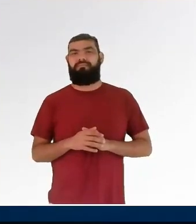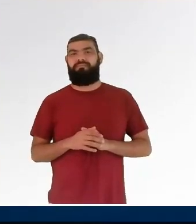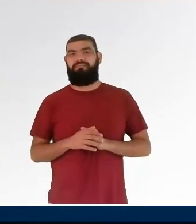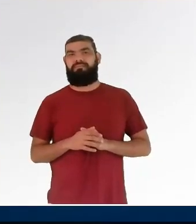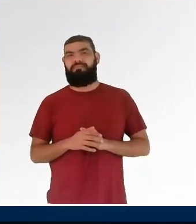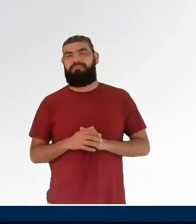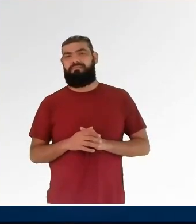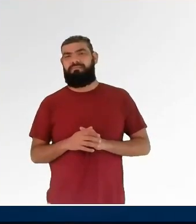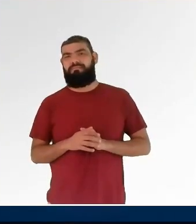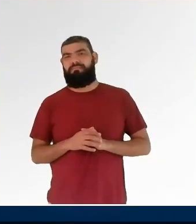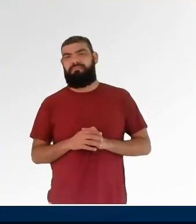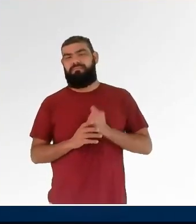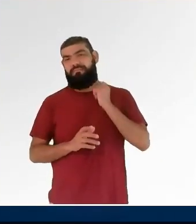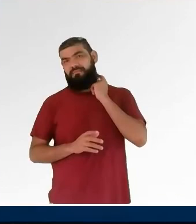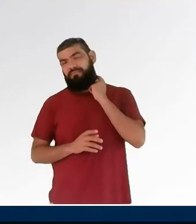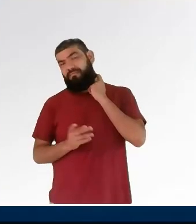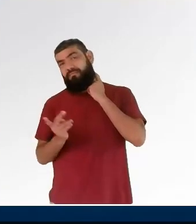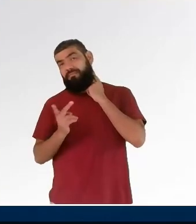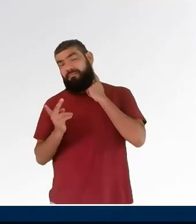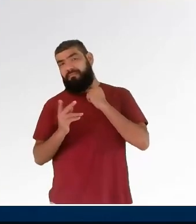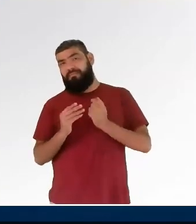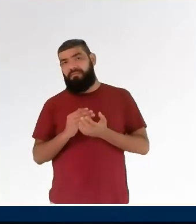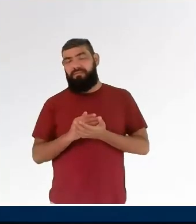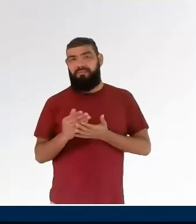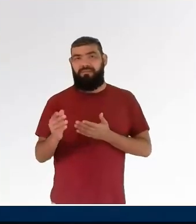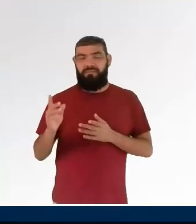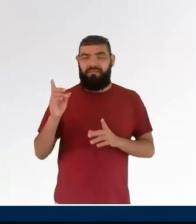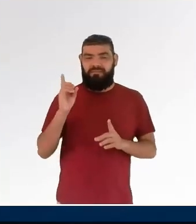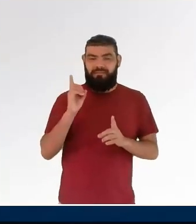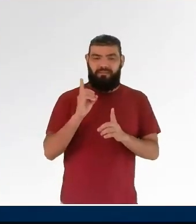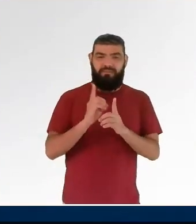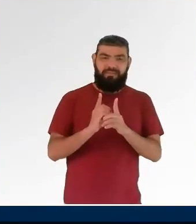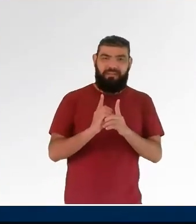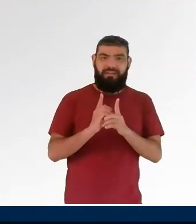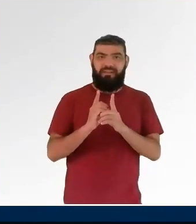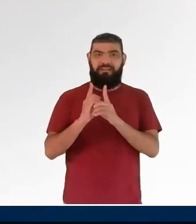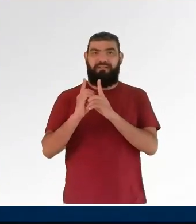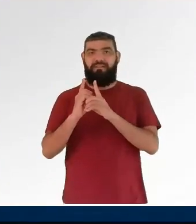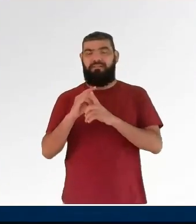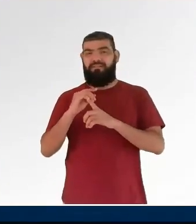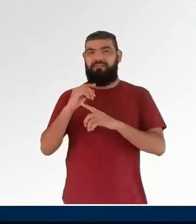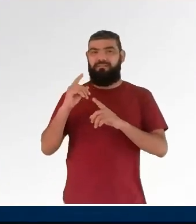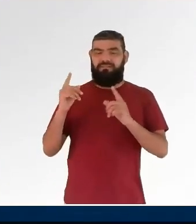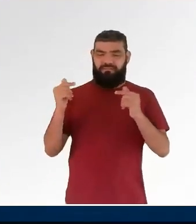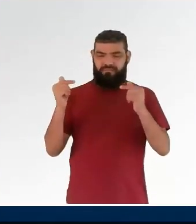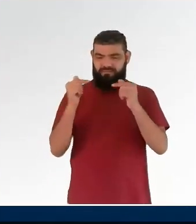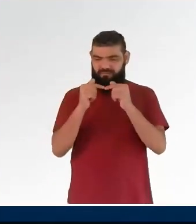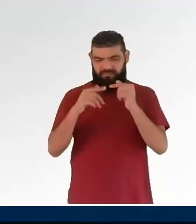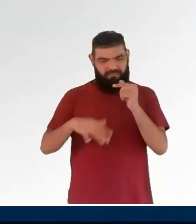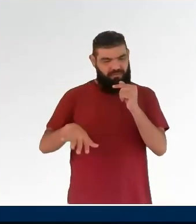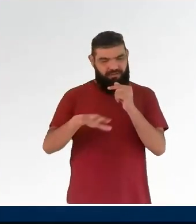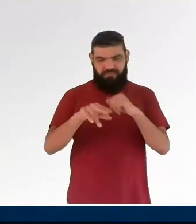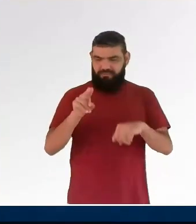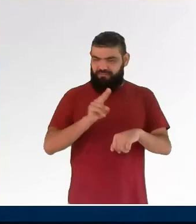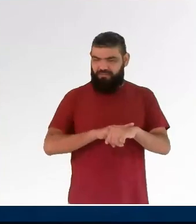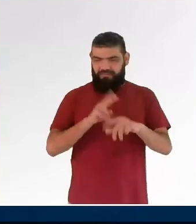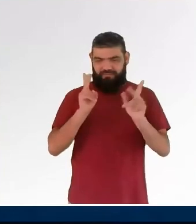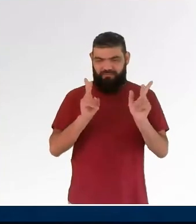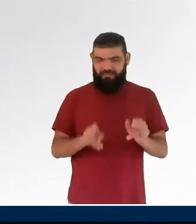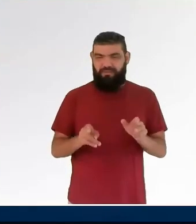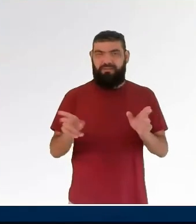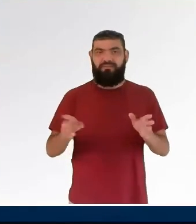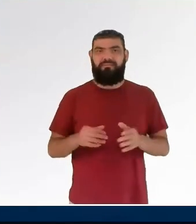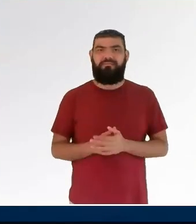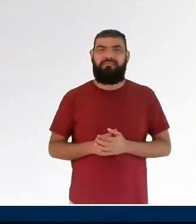filme. Eles começam a tentar encontrar um jeito de se encontrarem no mesmo espaço temporal e de botarem esse amor